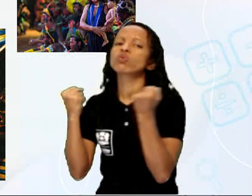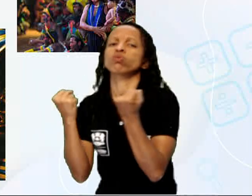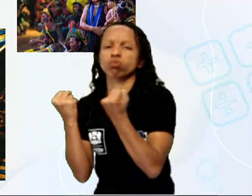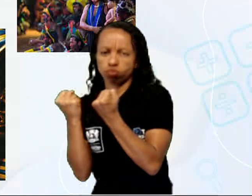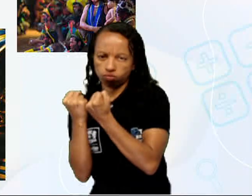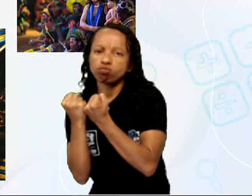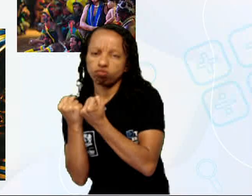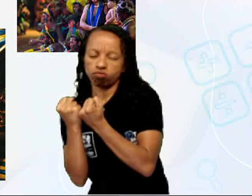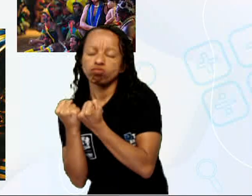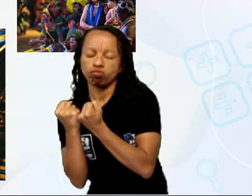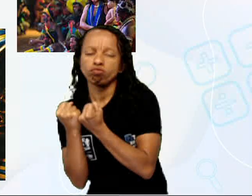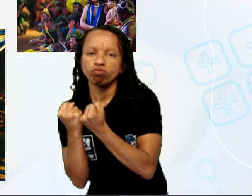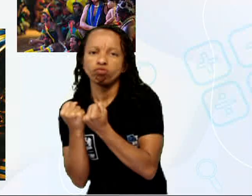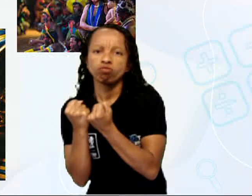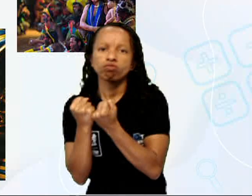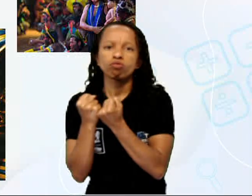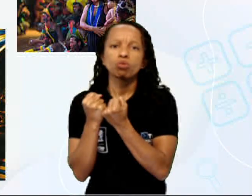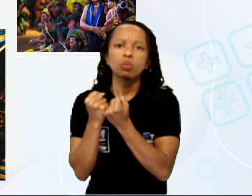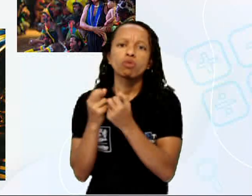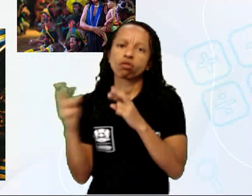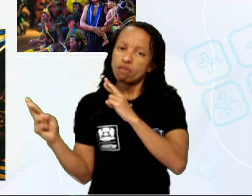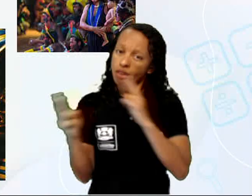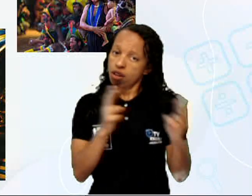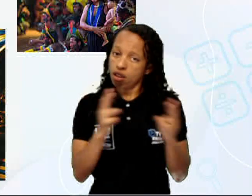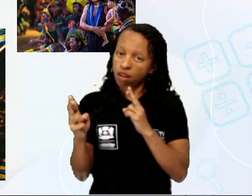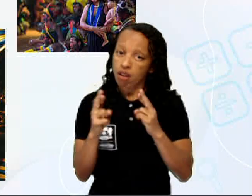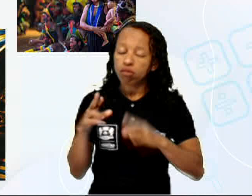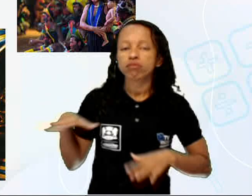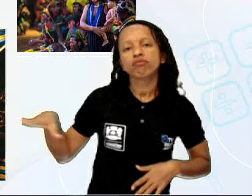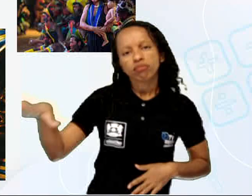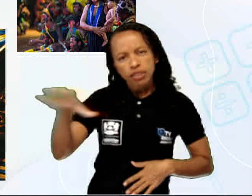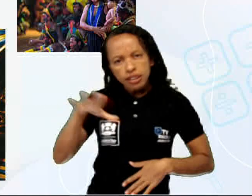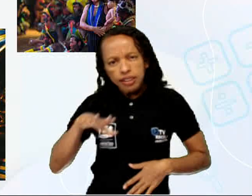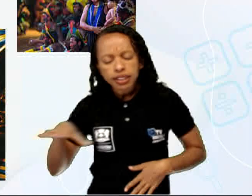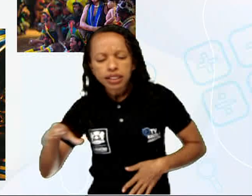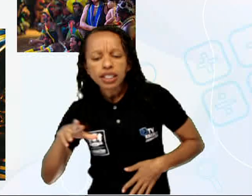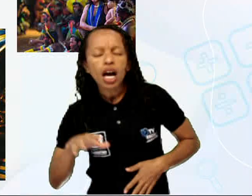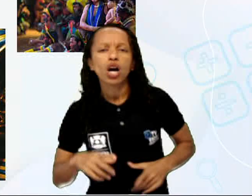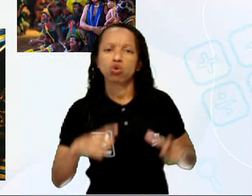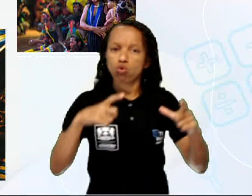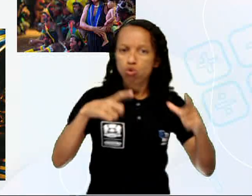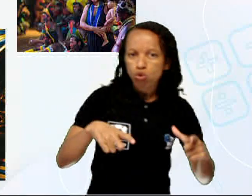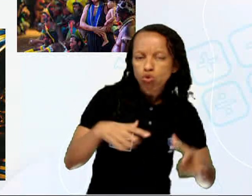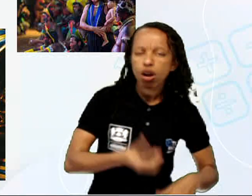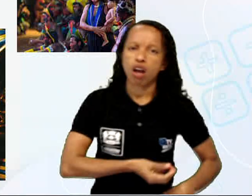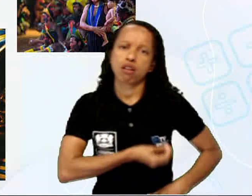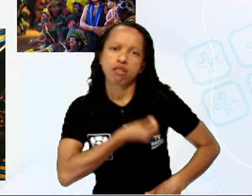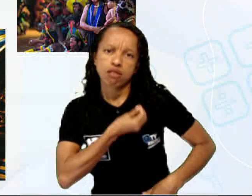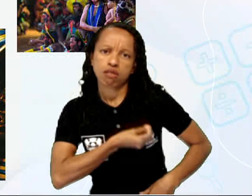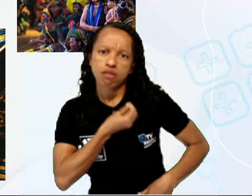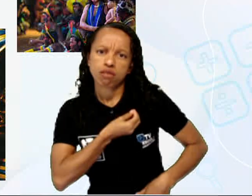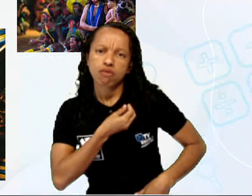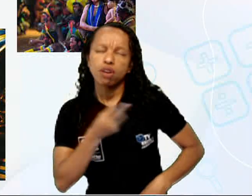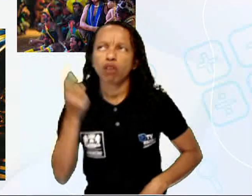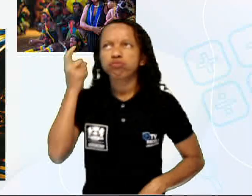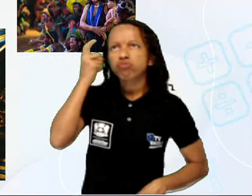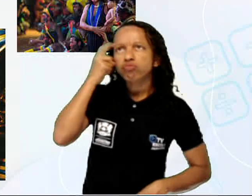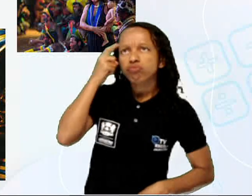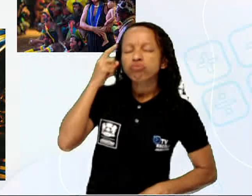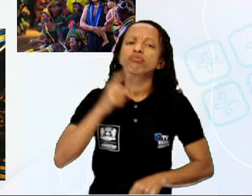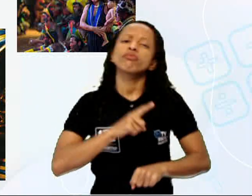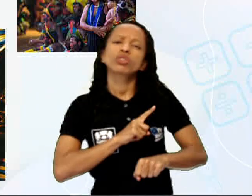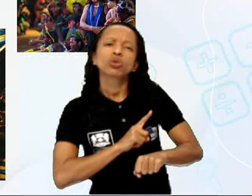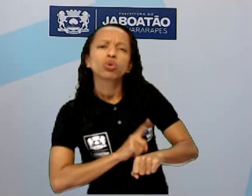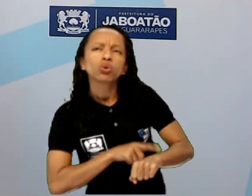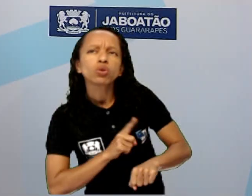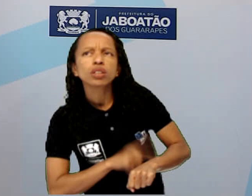numa sociedade, as relações espaciais, né, o lugar onde se vive, a noção de tempo, que é o tempo que a gente